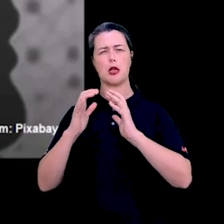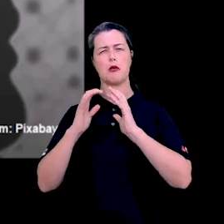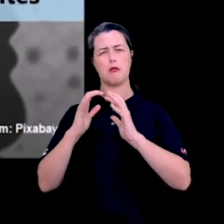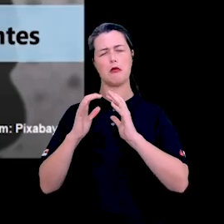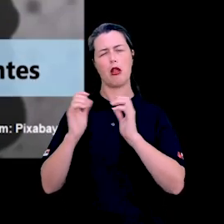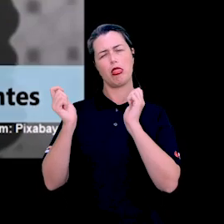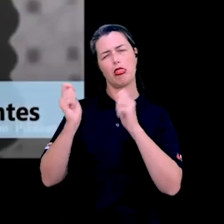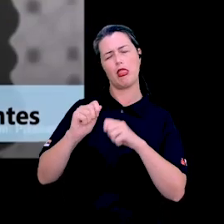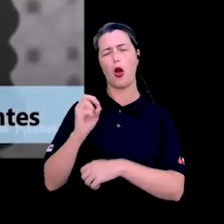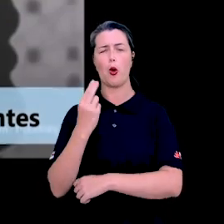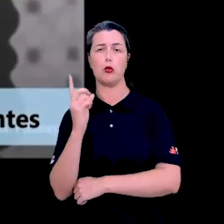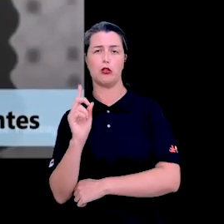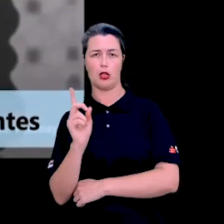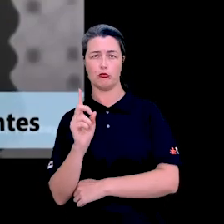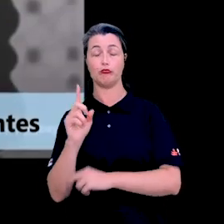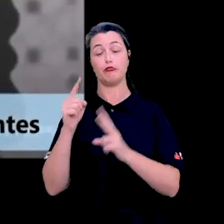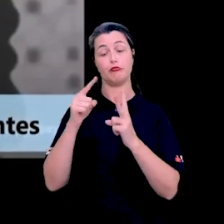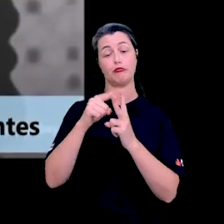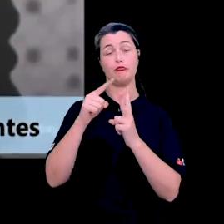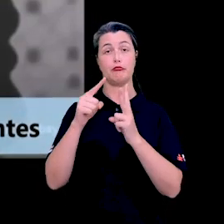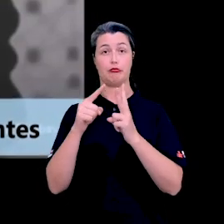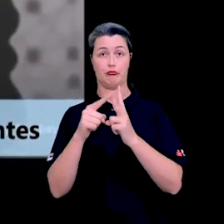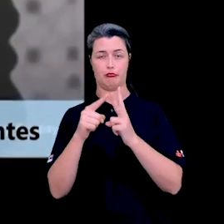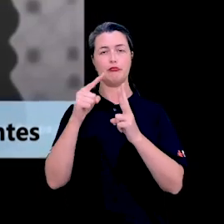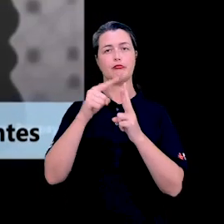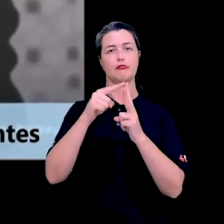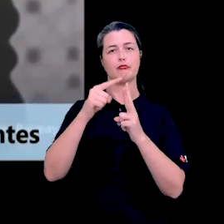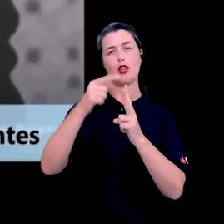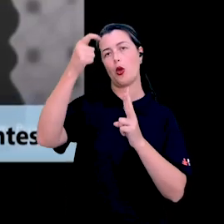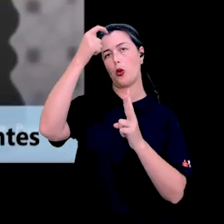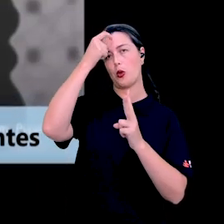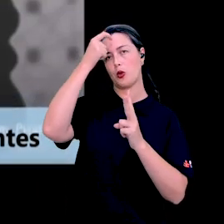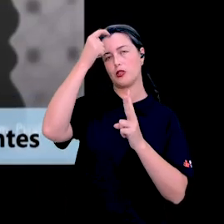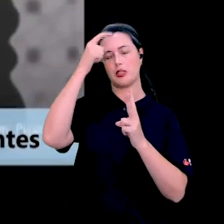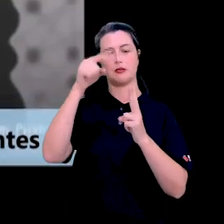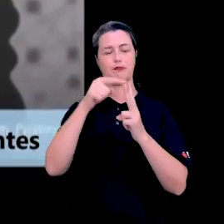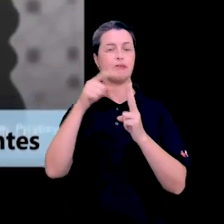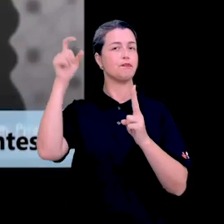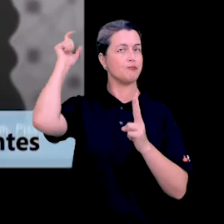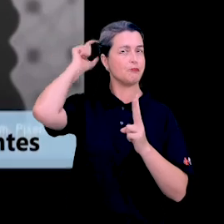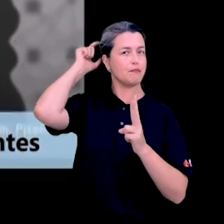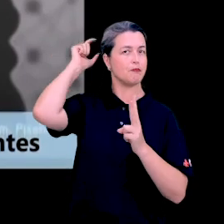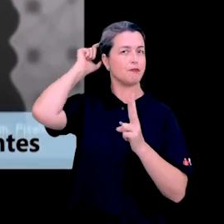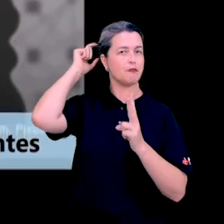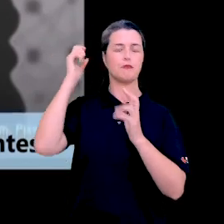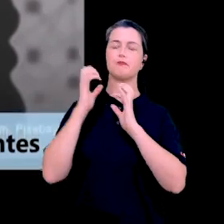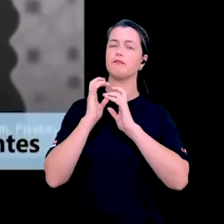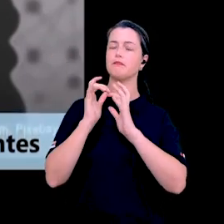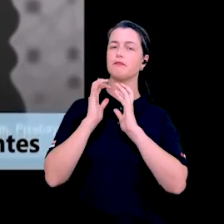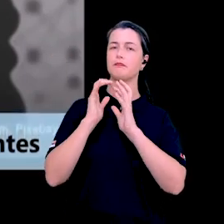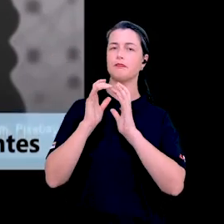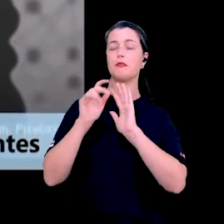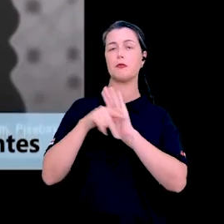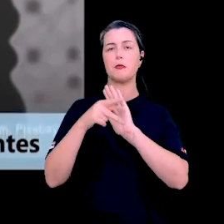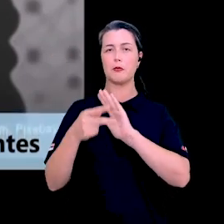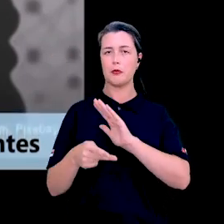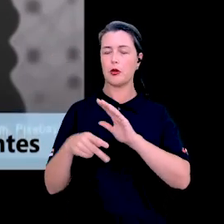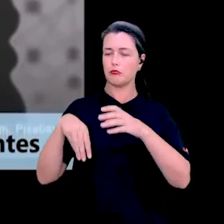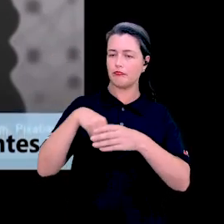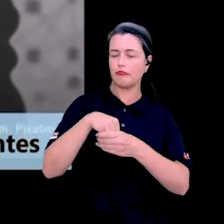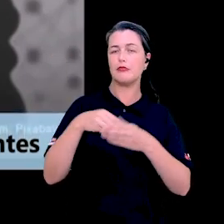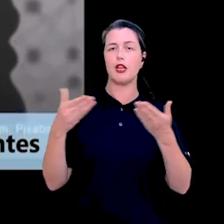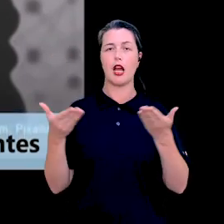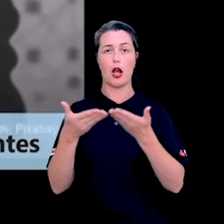É o processamento consciente e não consciente do cérebro. E é sobre esse assunto que nós vamos falar